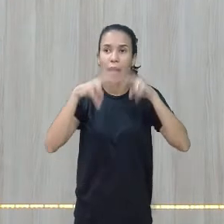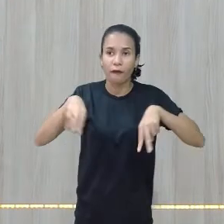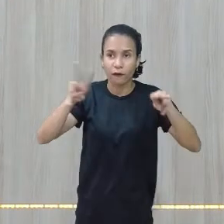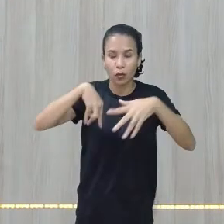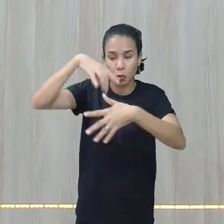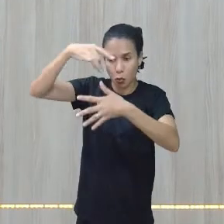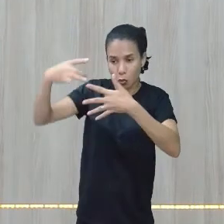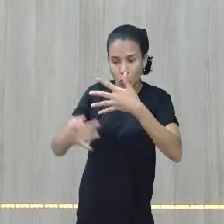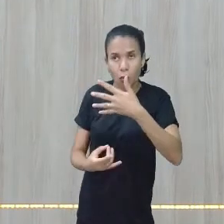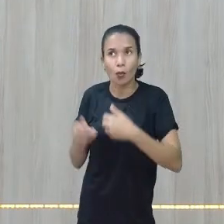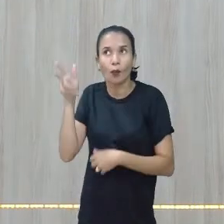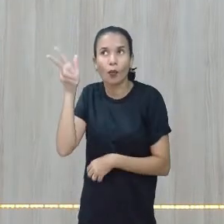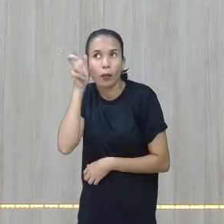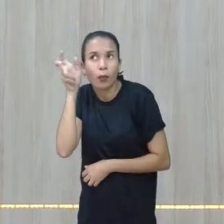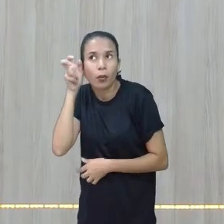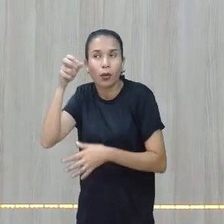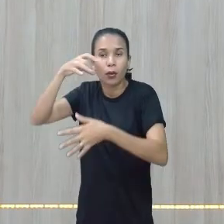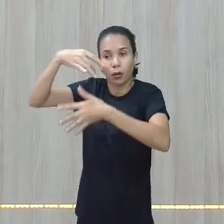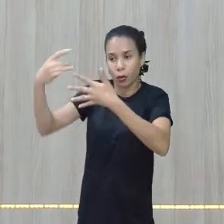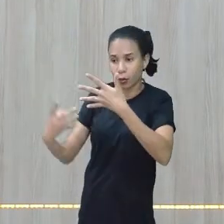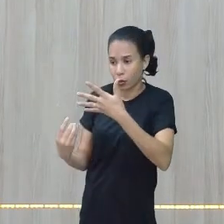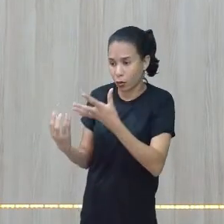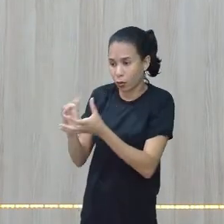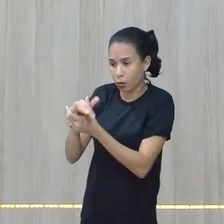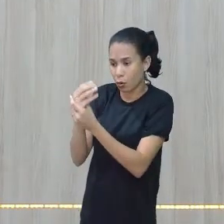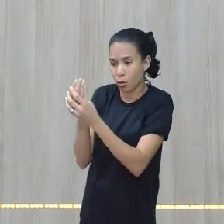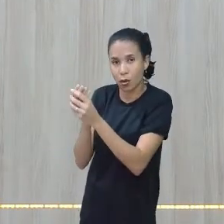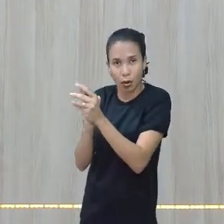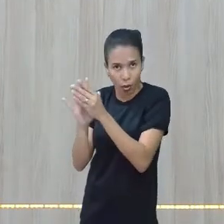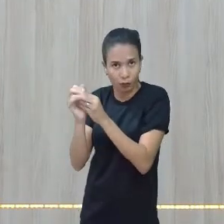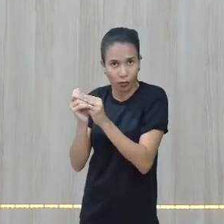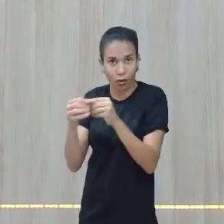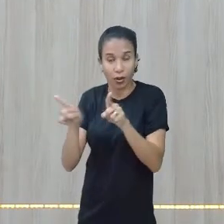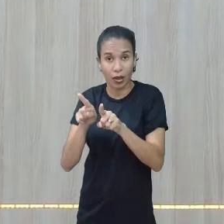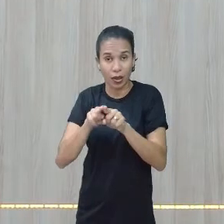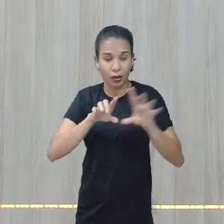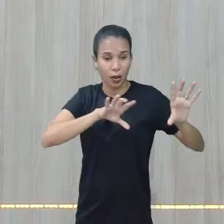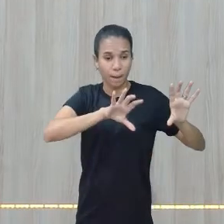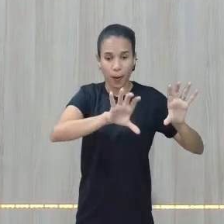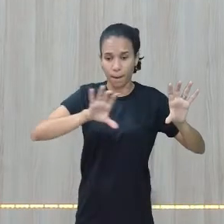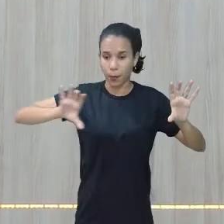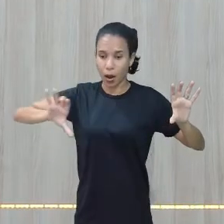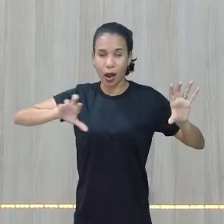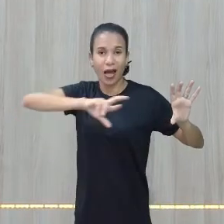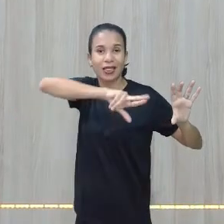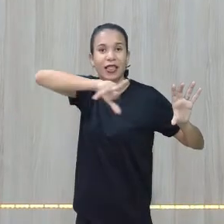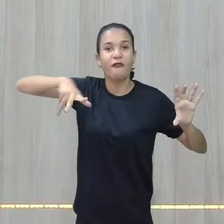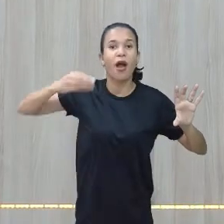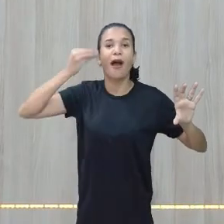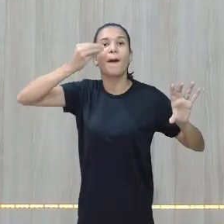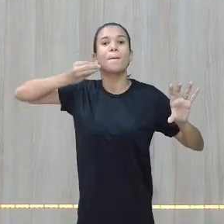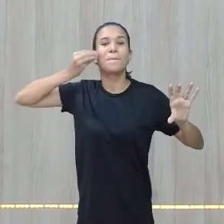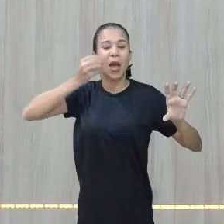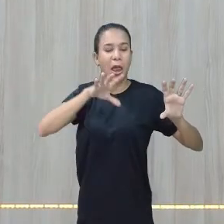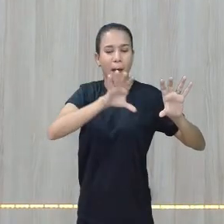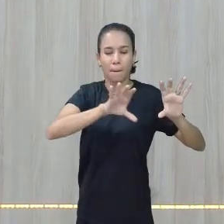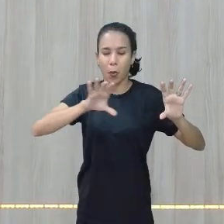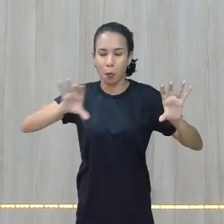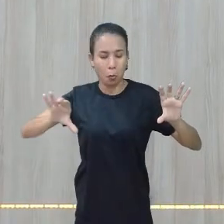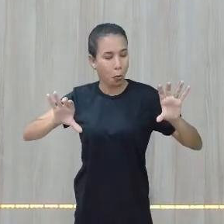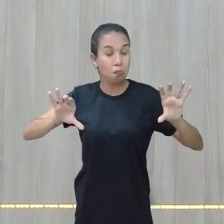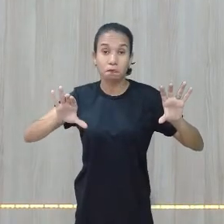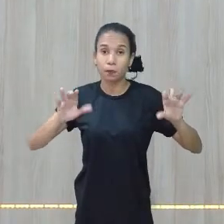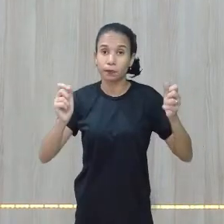discriminação auditiva, a discriminação tátil, a gente está tendo diferentes experiências sensoriais. Quando a gente tem